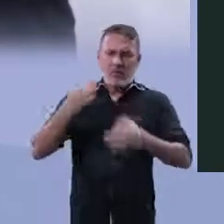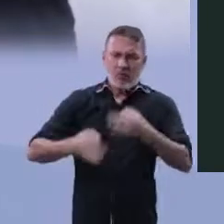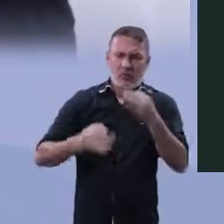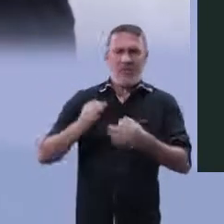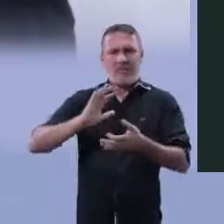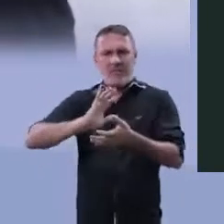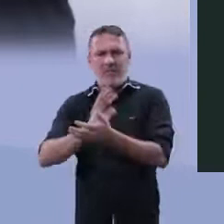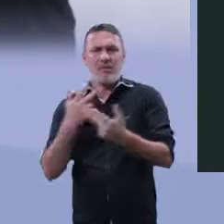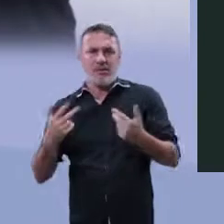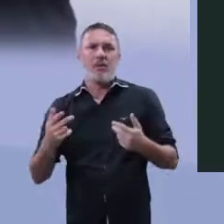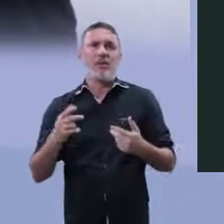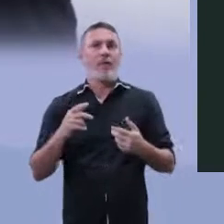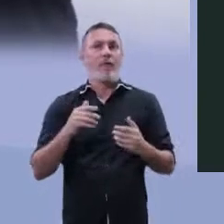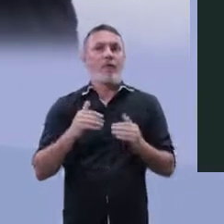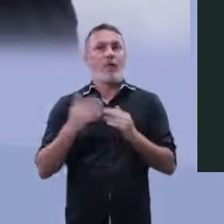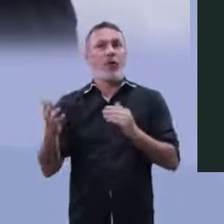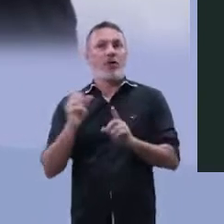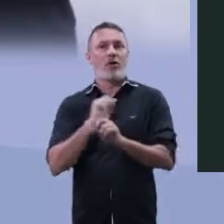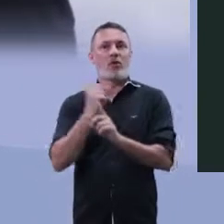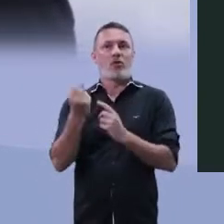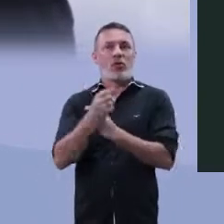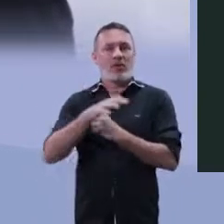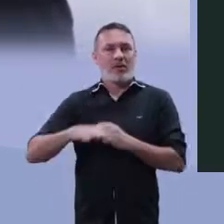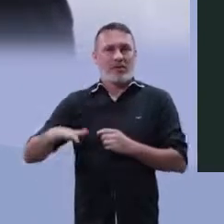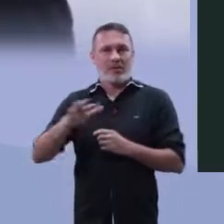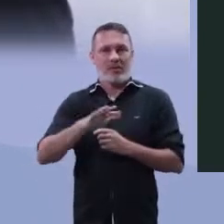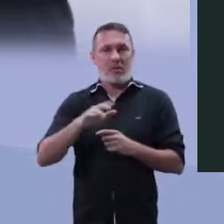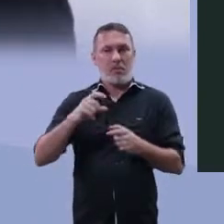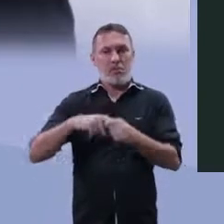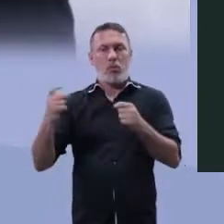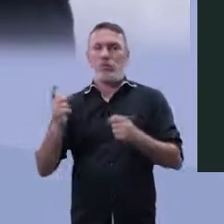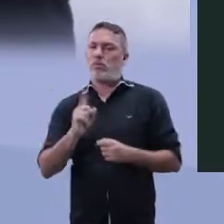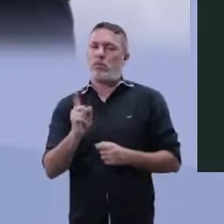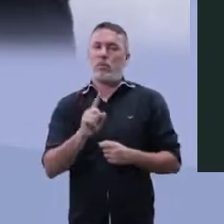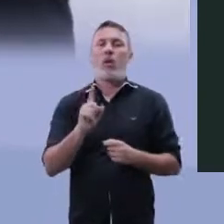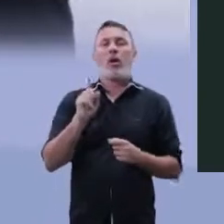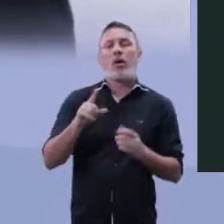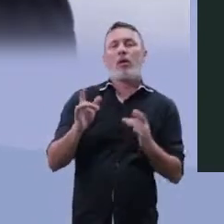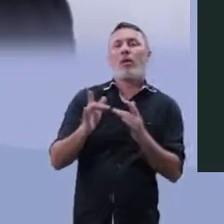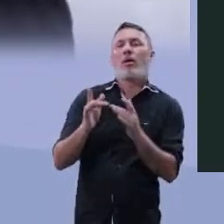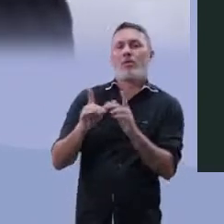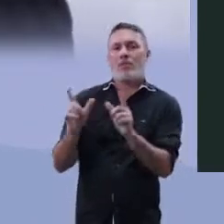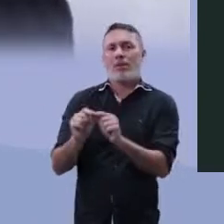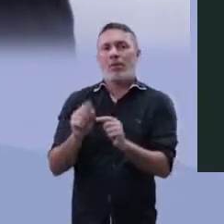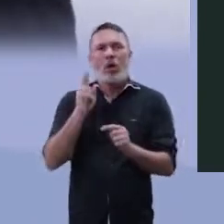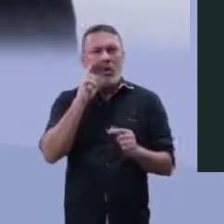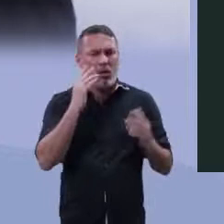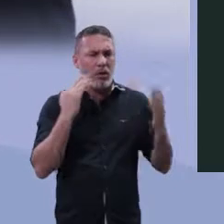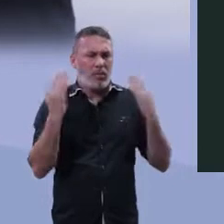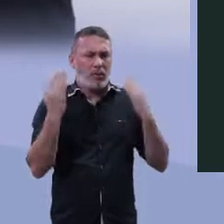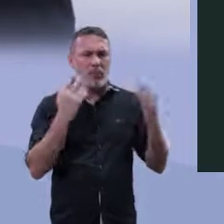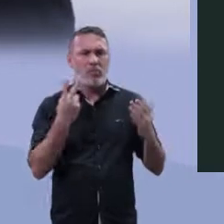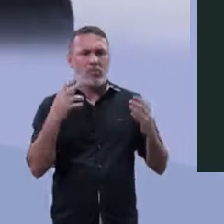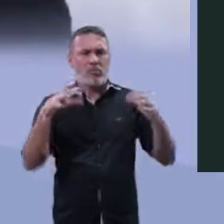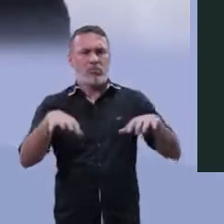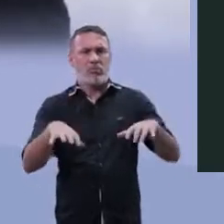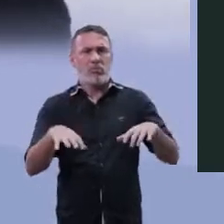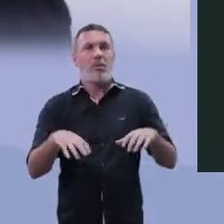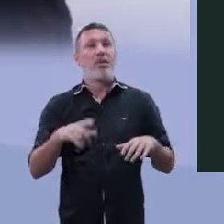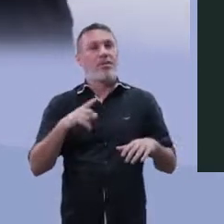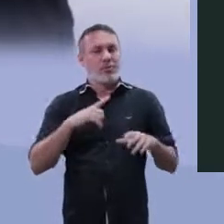de punição, de exclusão, mas de exclusão do convívio social, mas não de exclusão